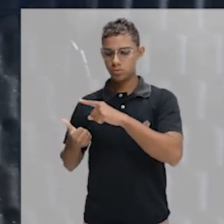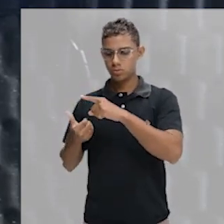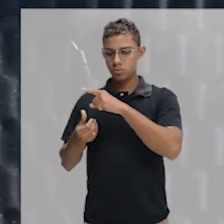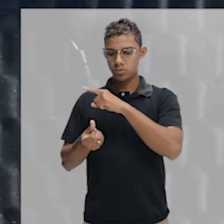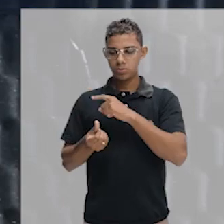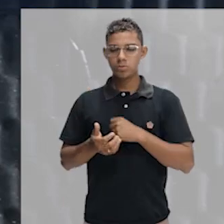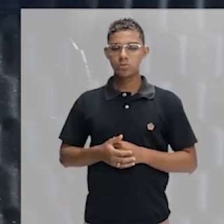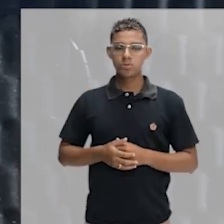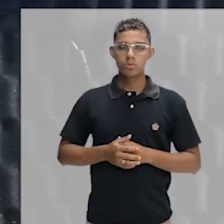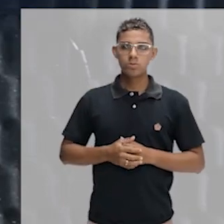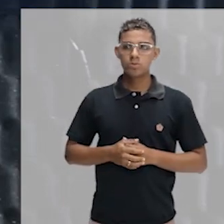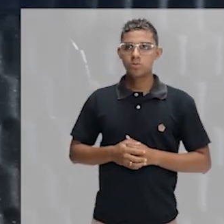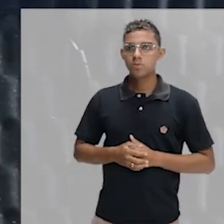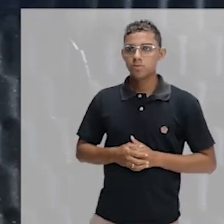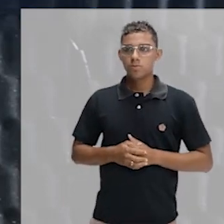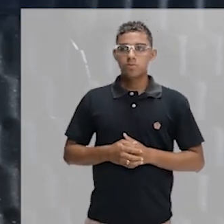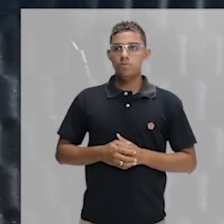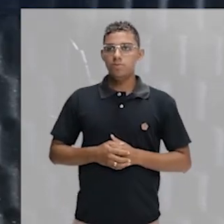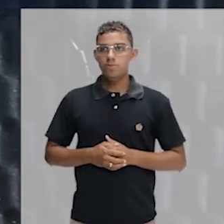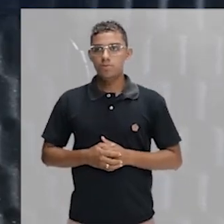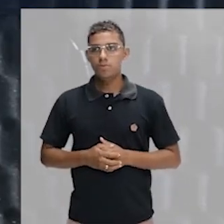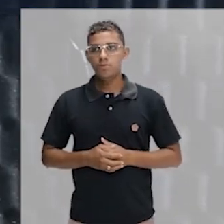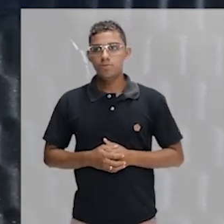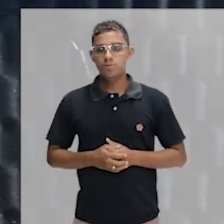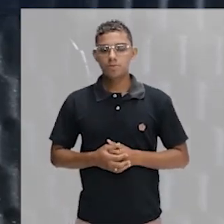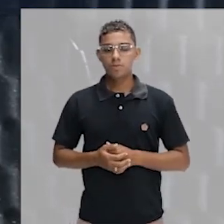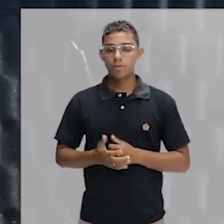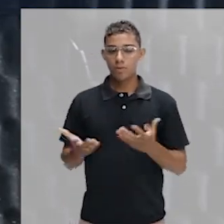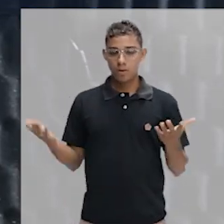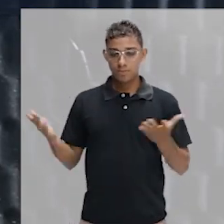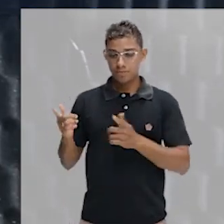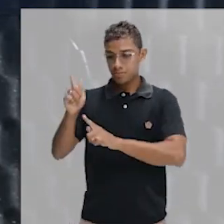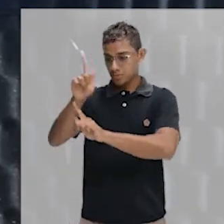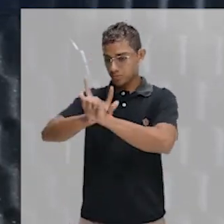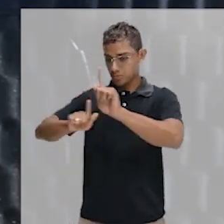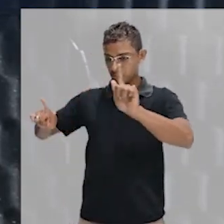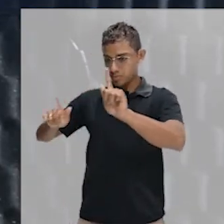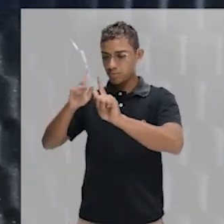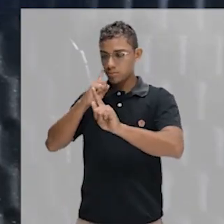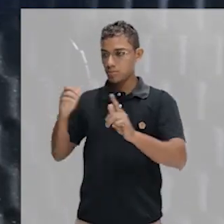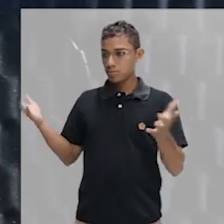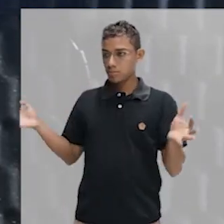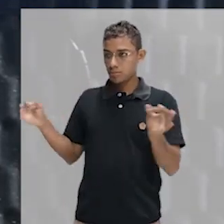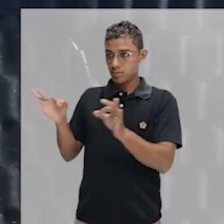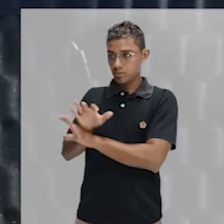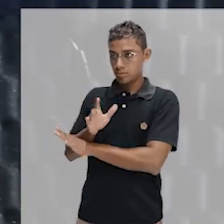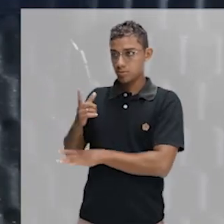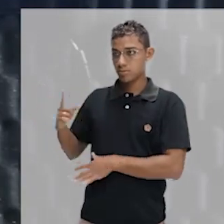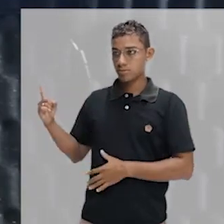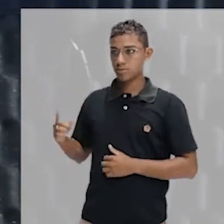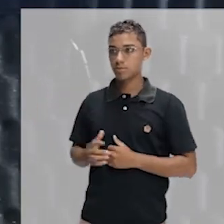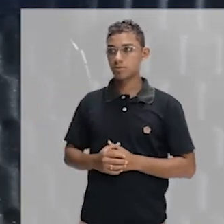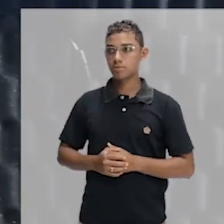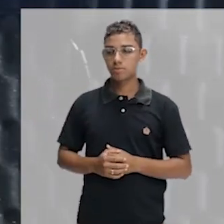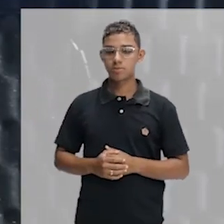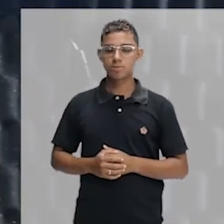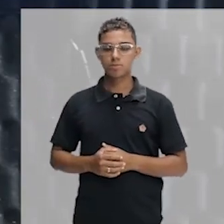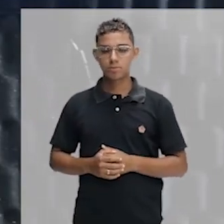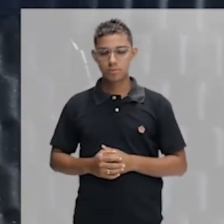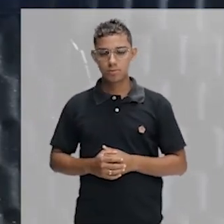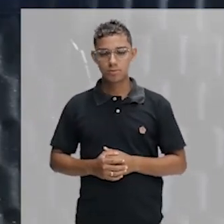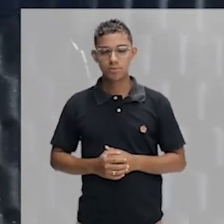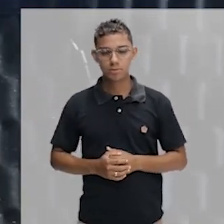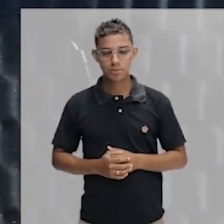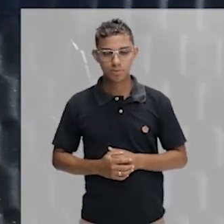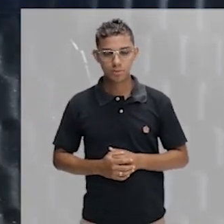um 16 avos tá faltando agora só o Gran Finale que Gran Finale é esse meu povo o gráfico não então vamos